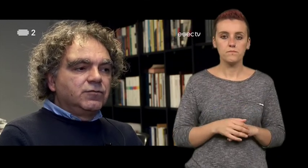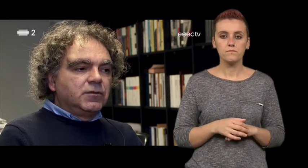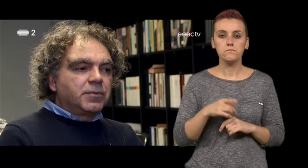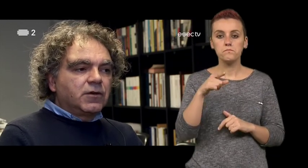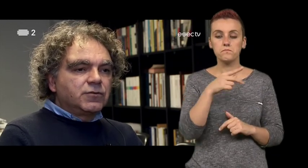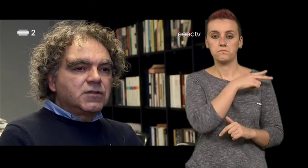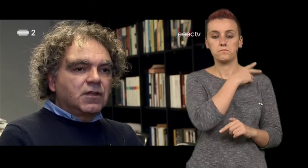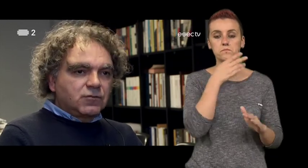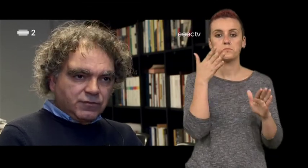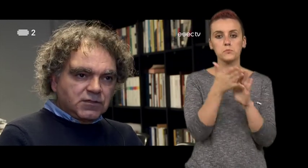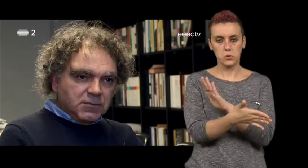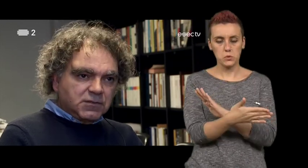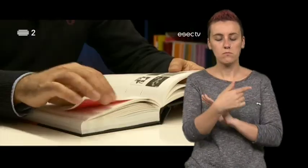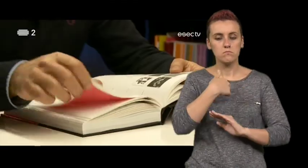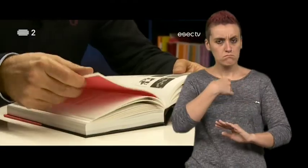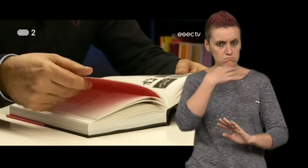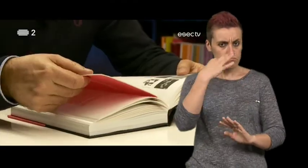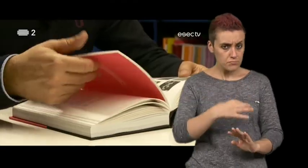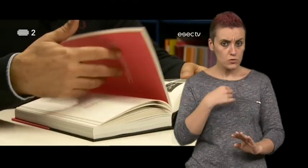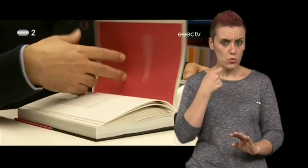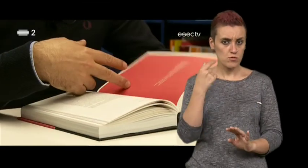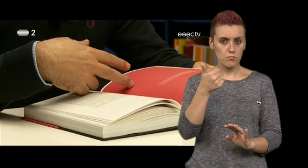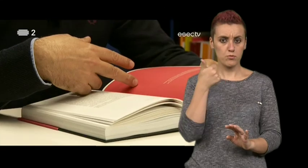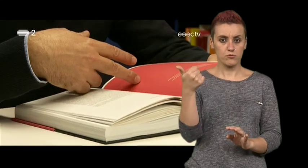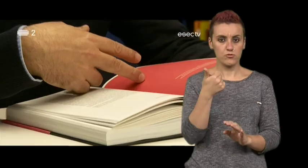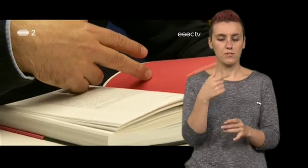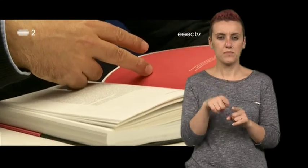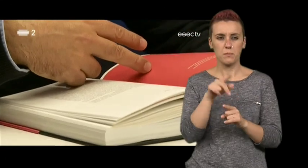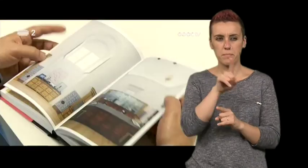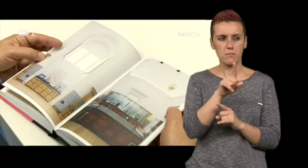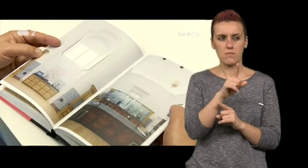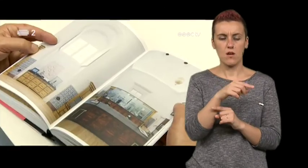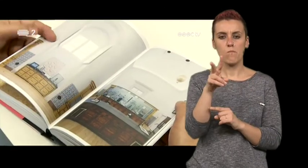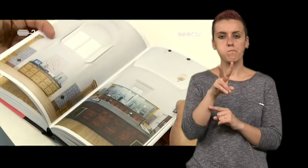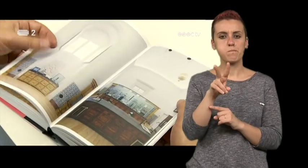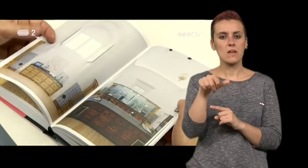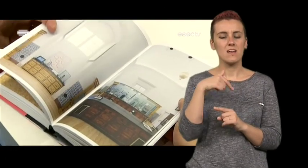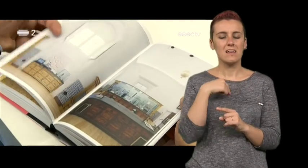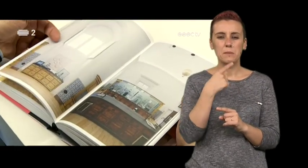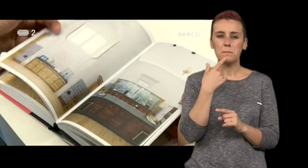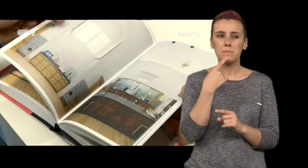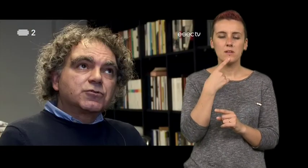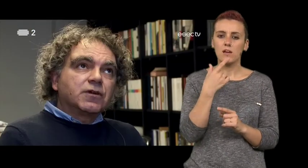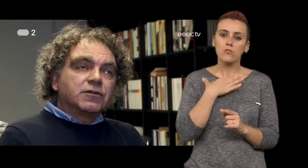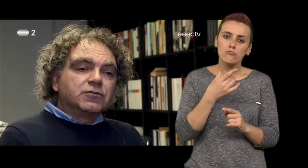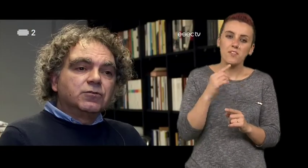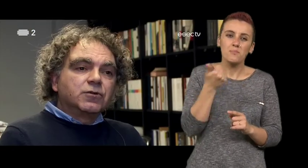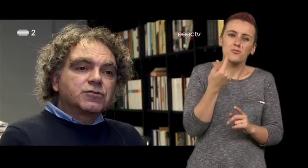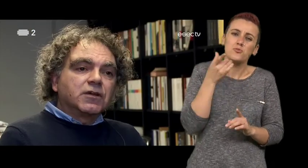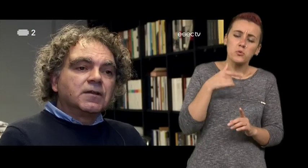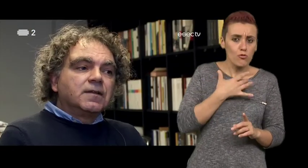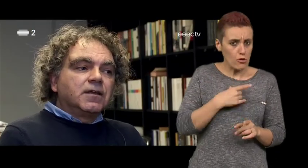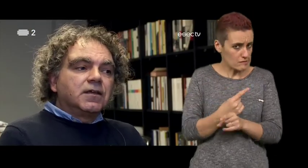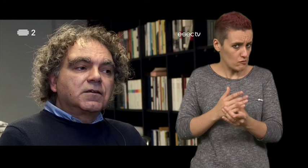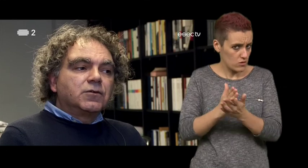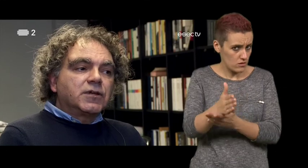E vim para a universidade convictamente para biologia. Talvez não no primeiro, mas no segundo ano percebi. Nem era que não gostava de biologia, porque gostava e continuo a